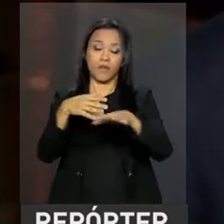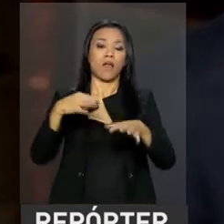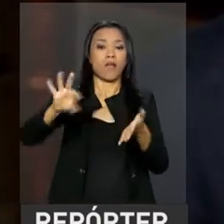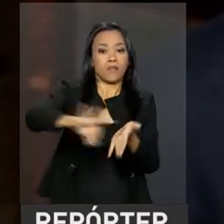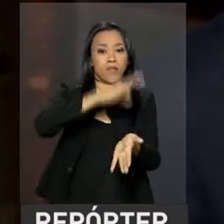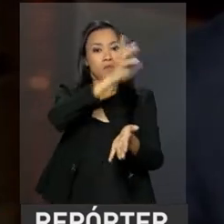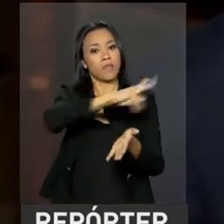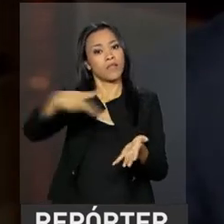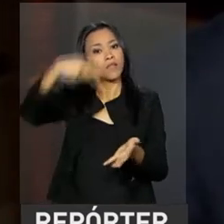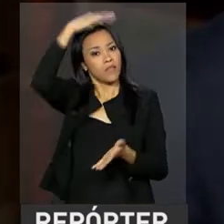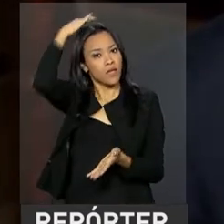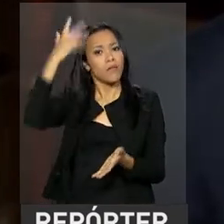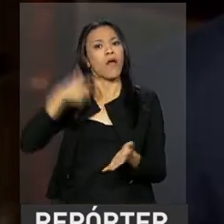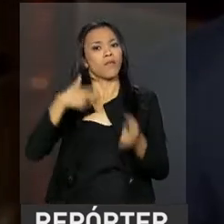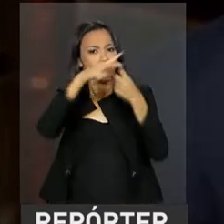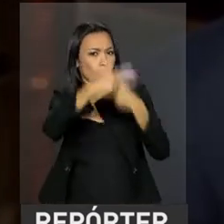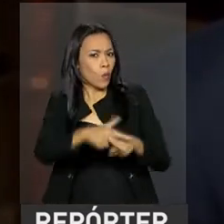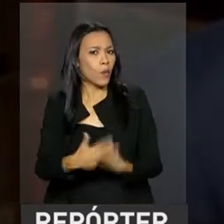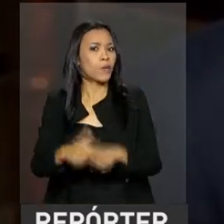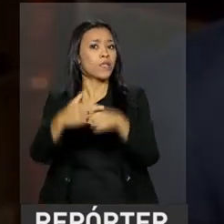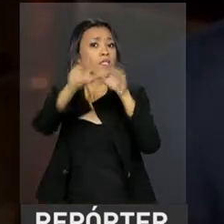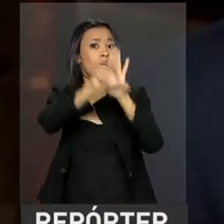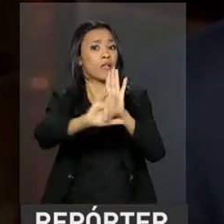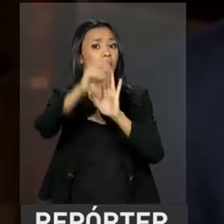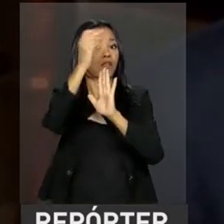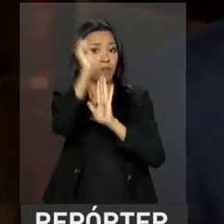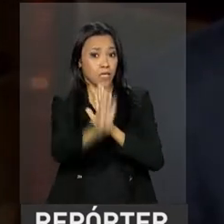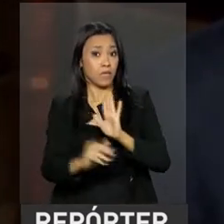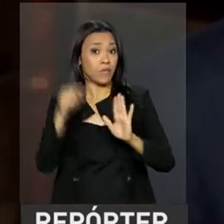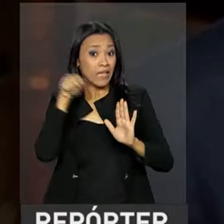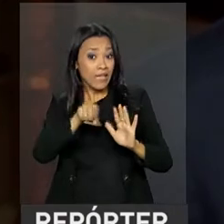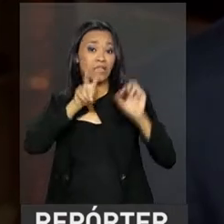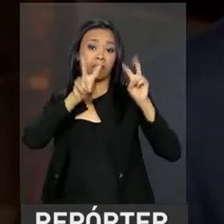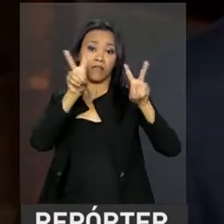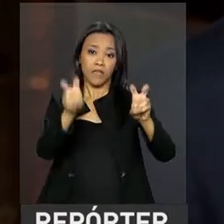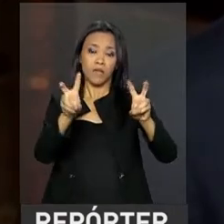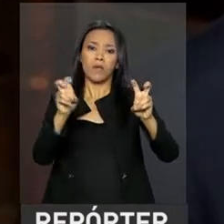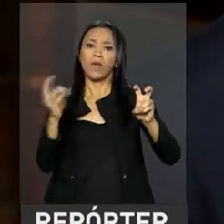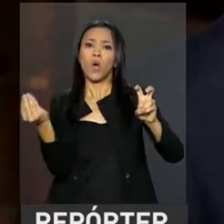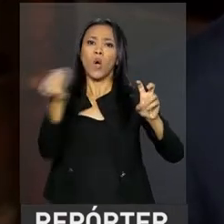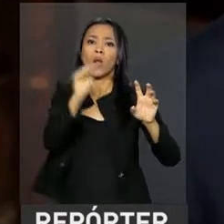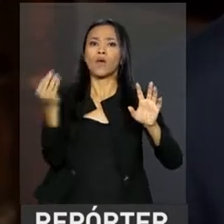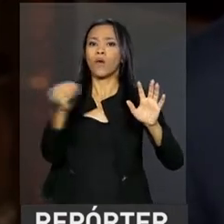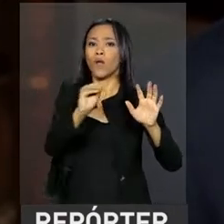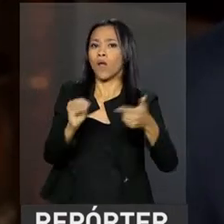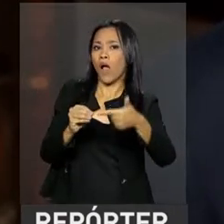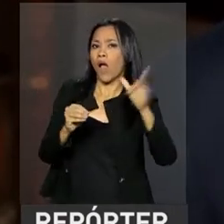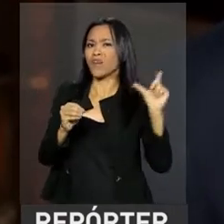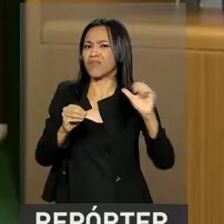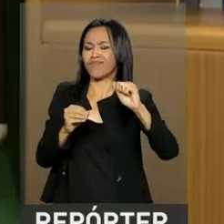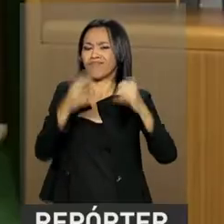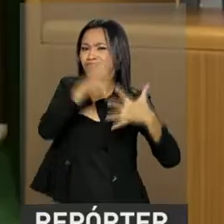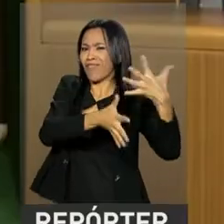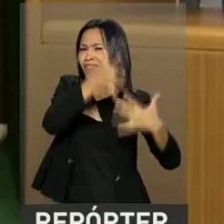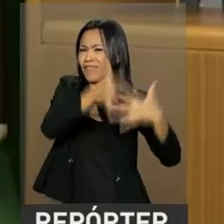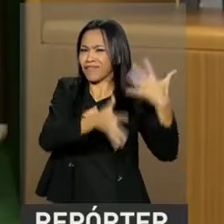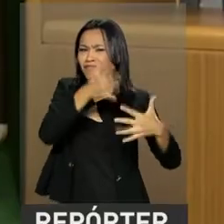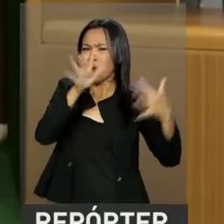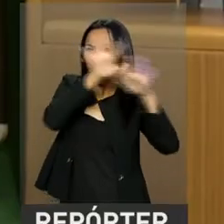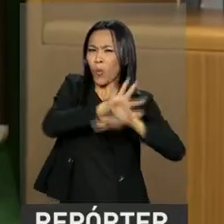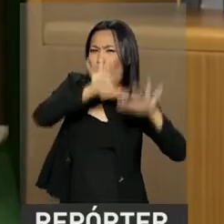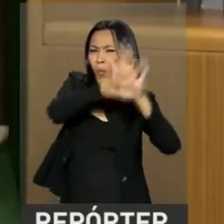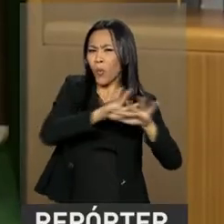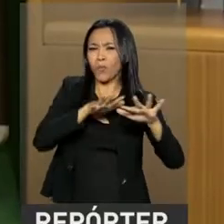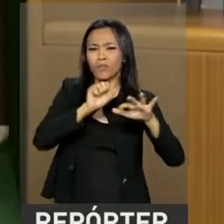atualiza a legislação brasileira nessa área e contempla pontos que até então não estavam tão claros de acordo com a